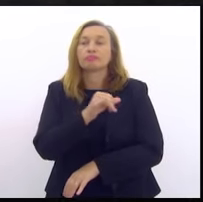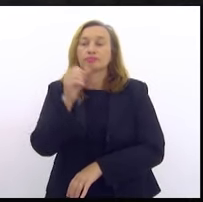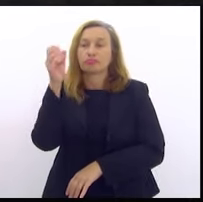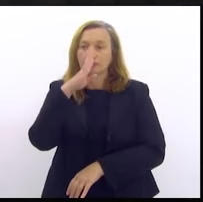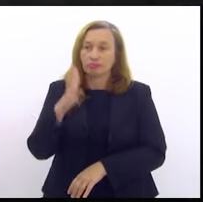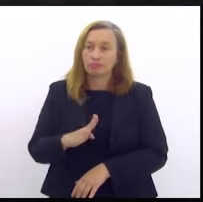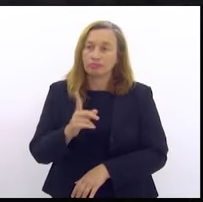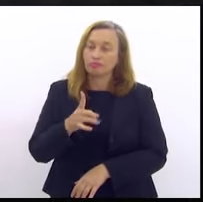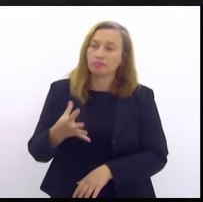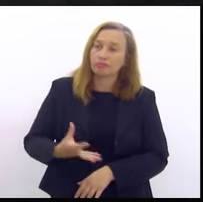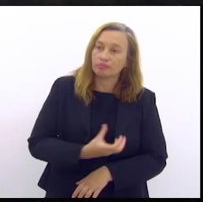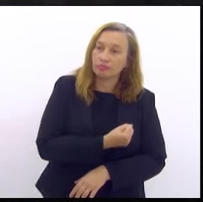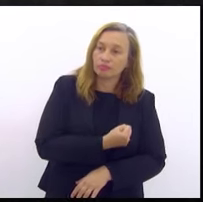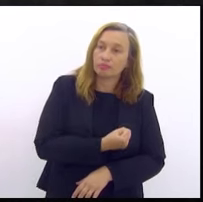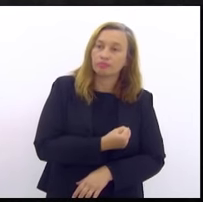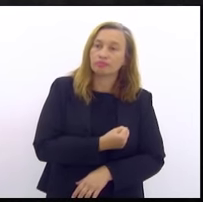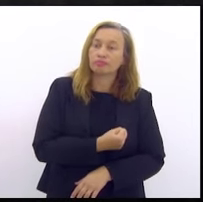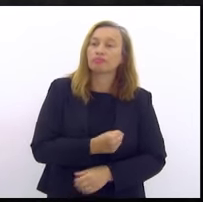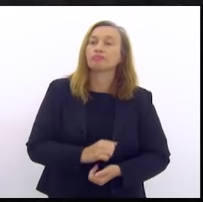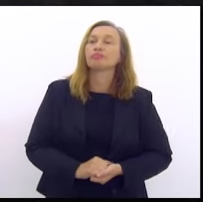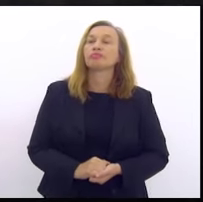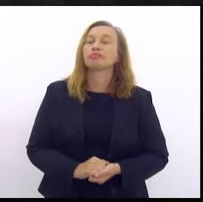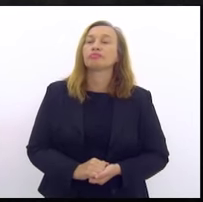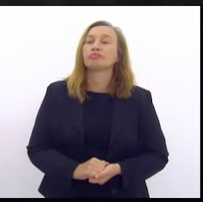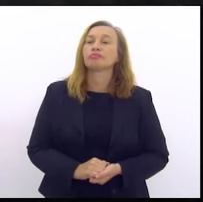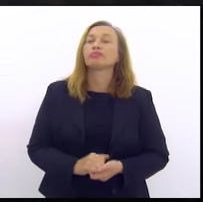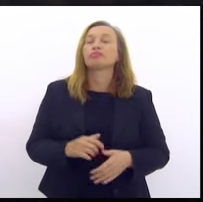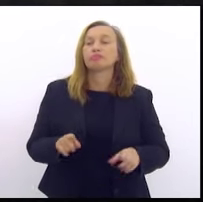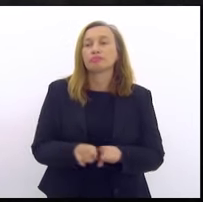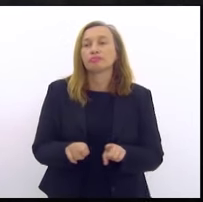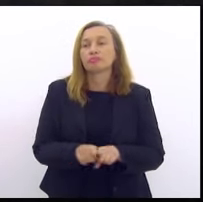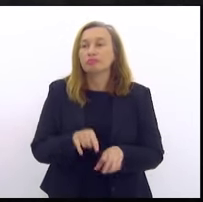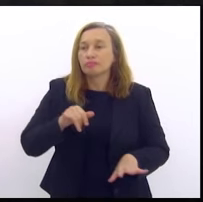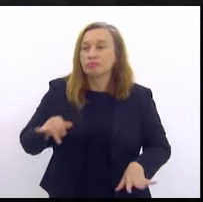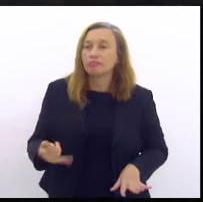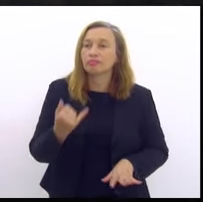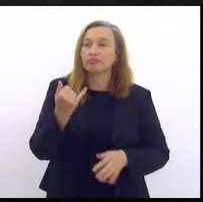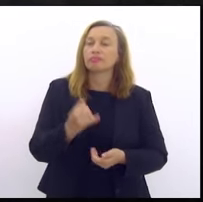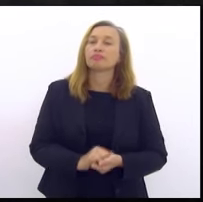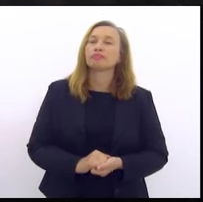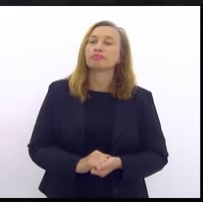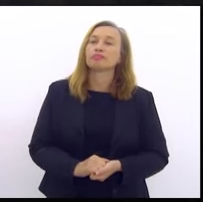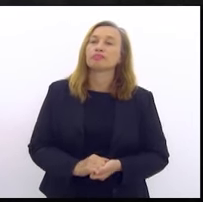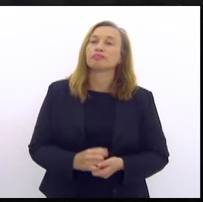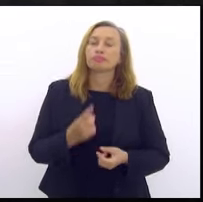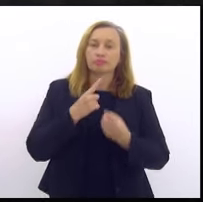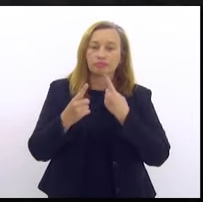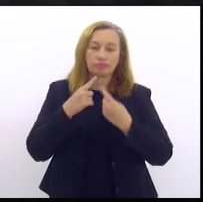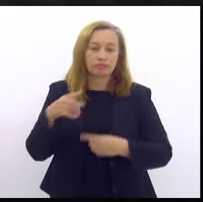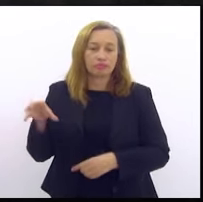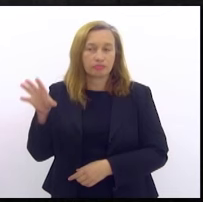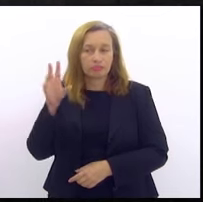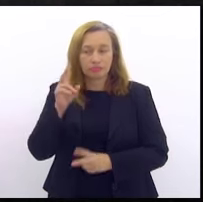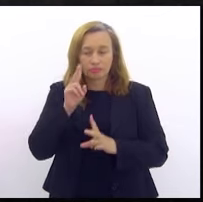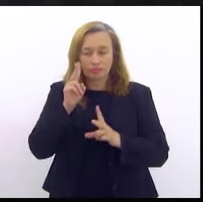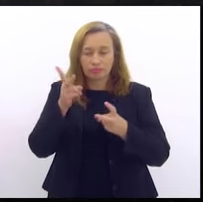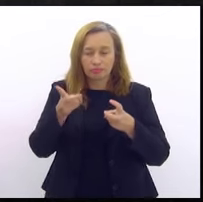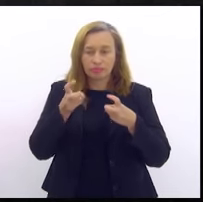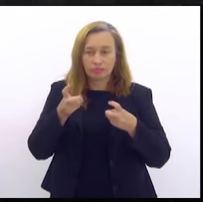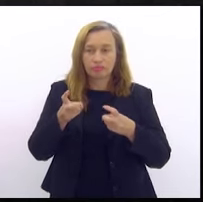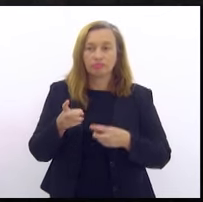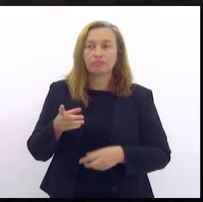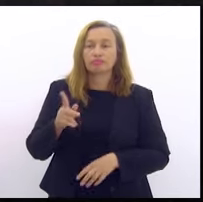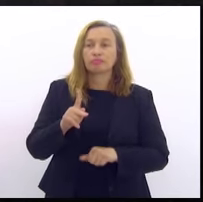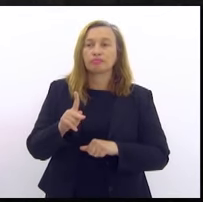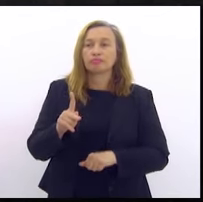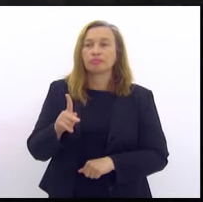as acolhe e não as garante. Quero também aproveitar, vi aqui a discussão, deputado Pedro Brazão, que preside